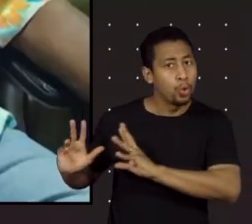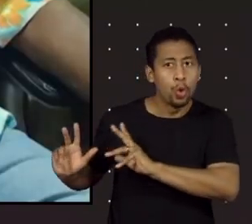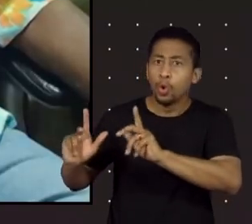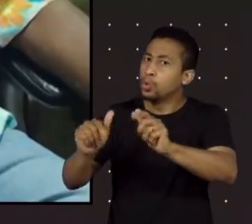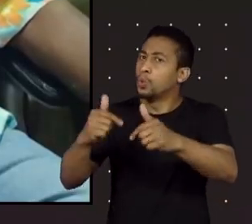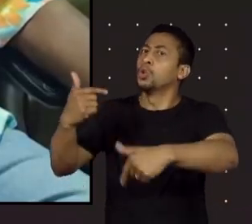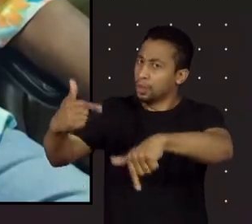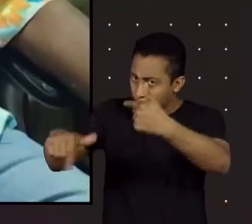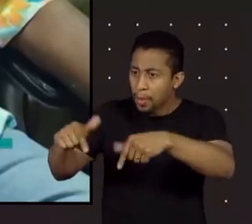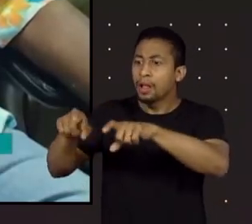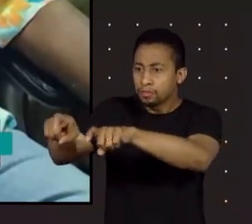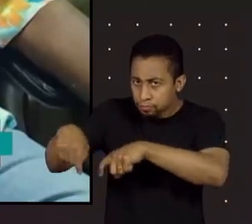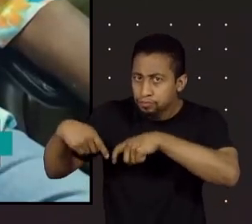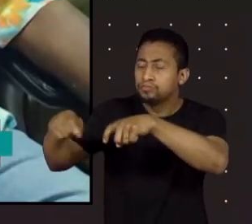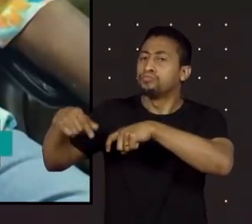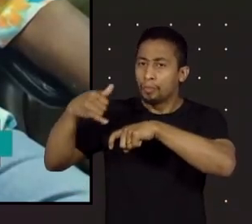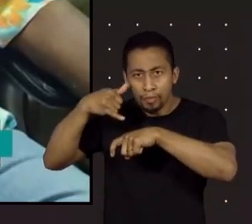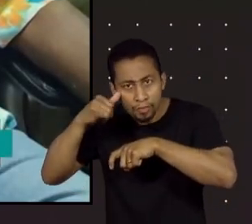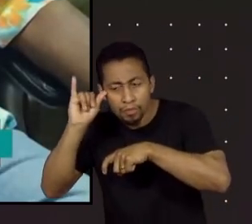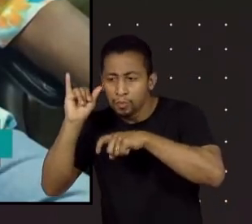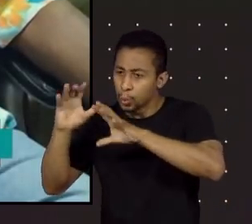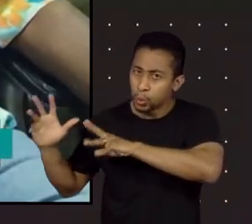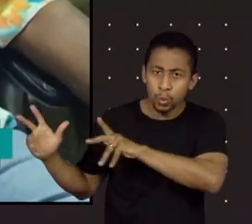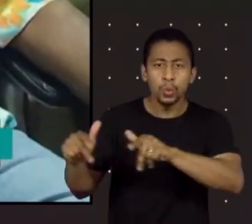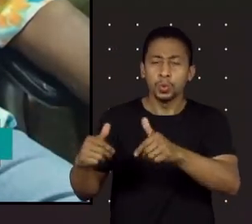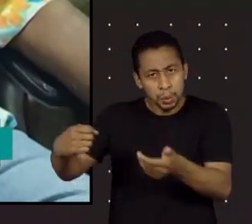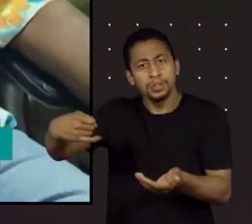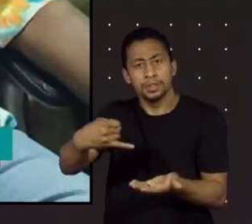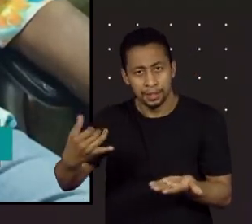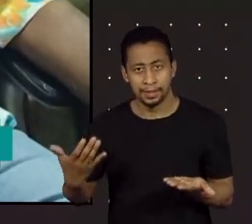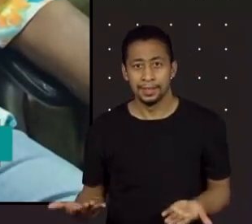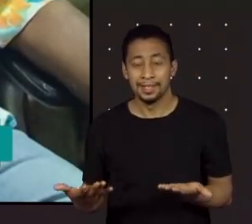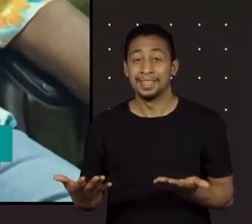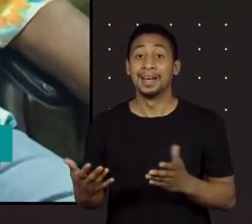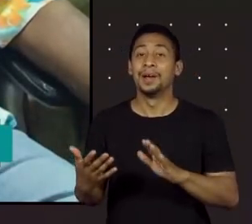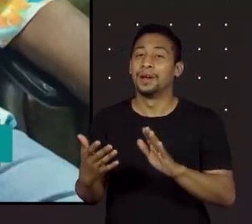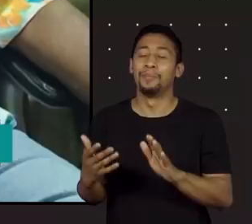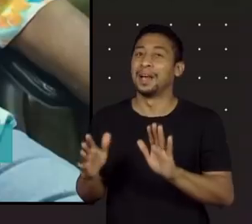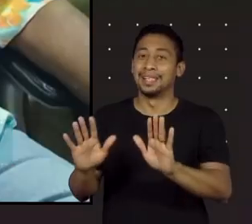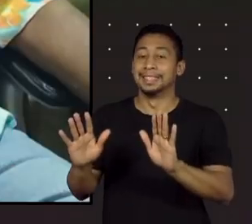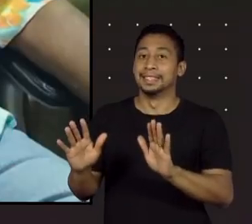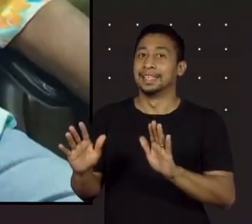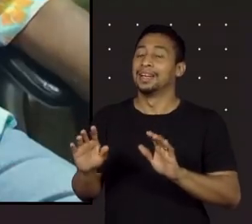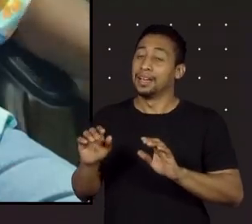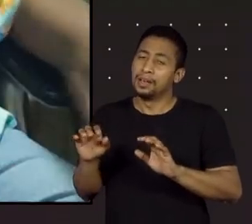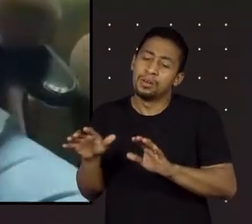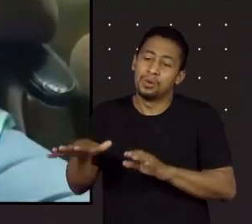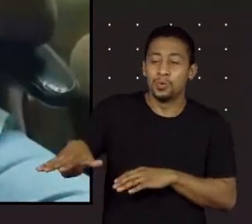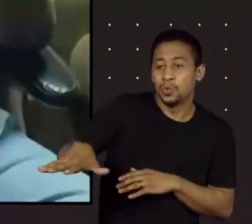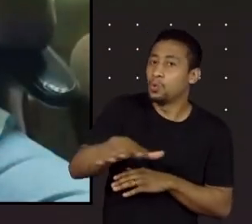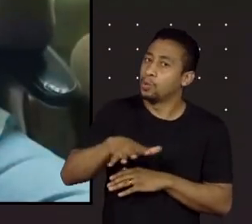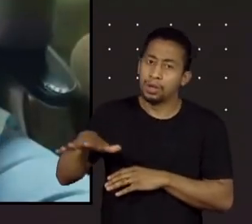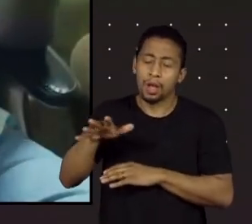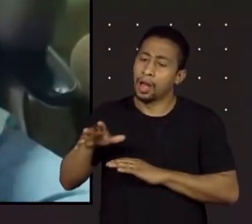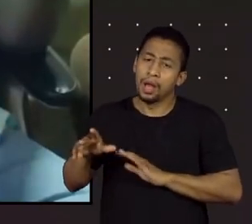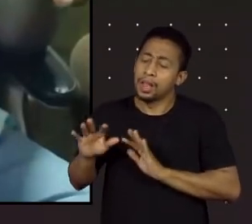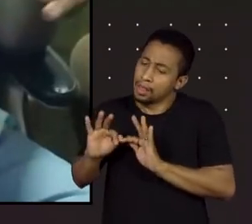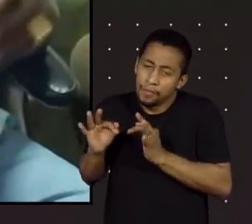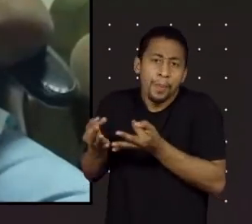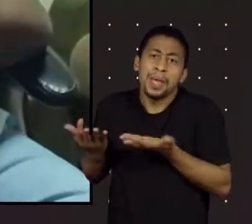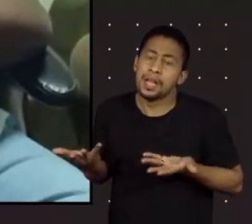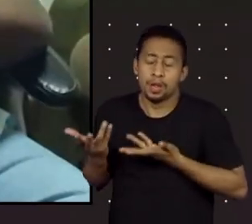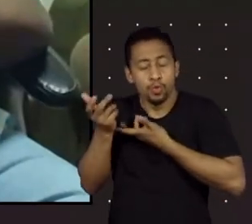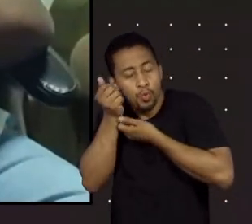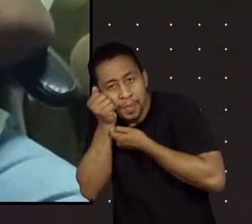fazenda. É. A gente não tinha essa grana, não. Era a fazenda que a gente comia, bebia e dormia